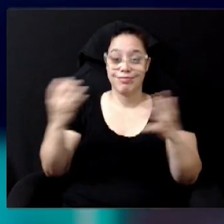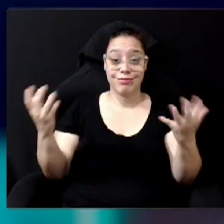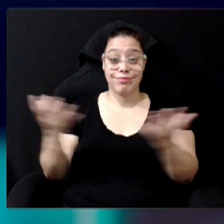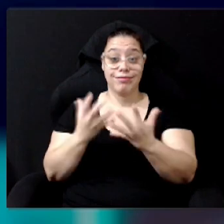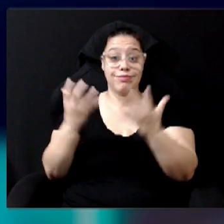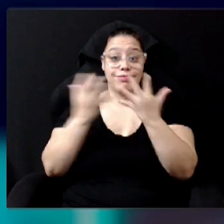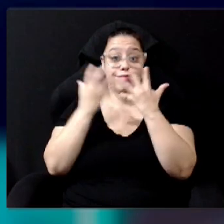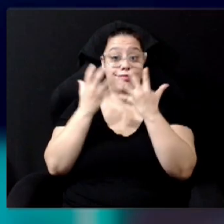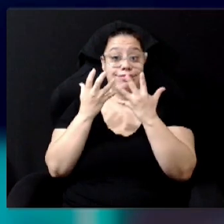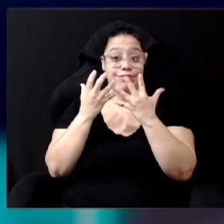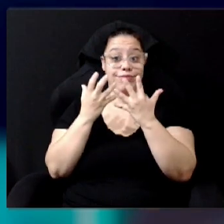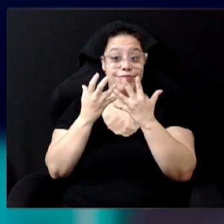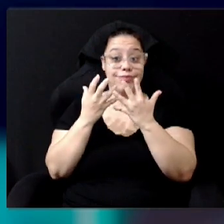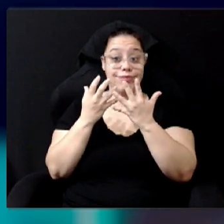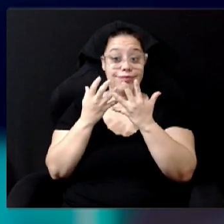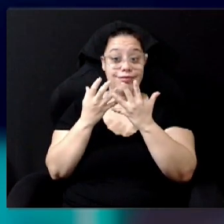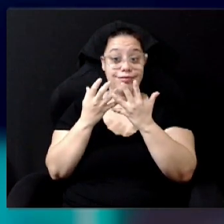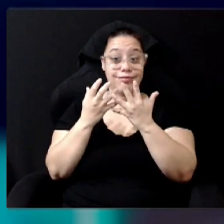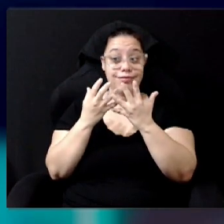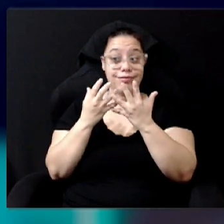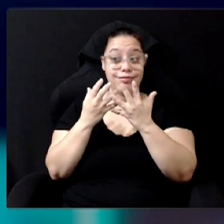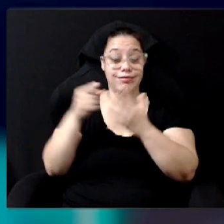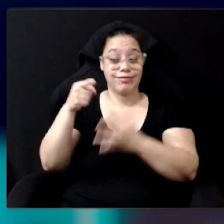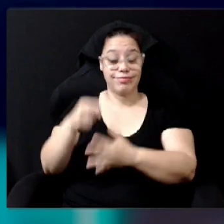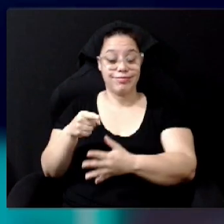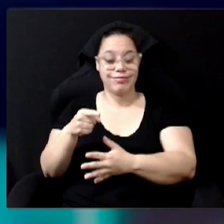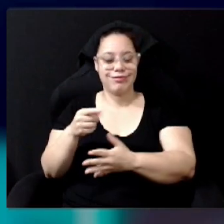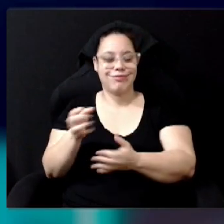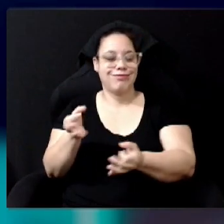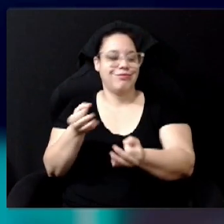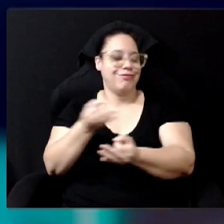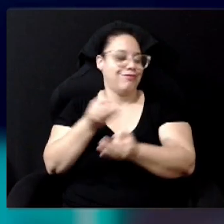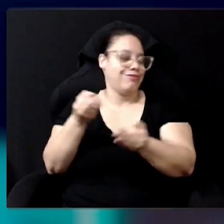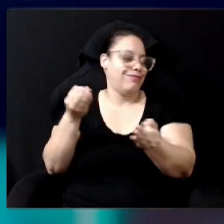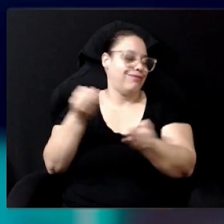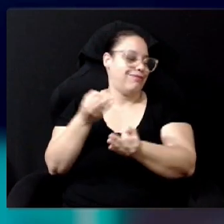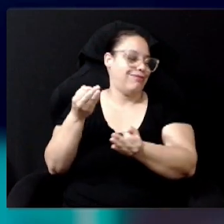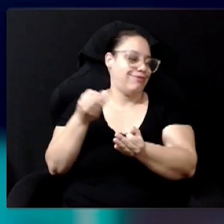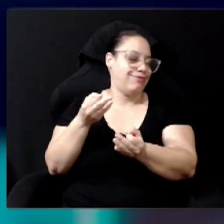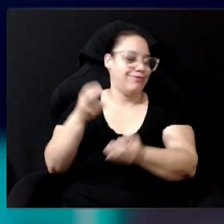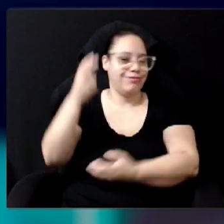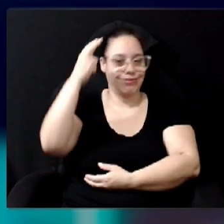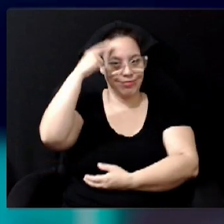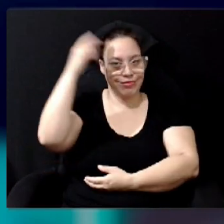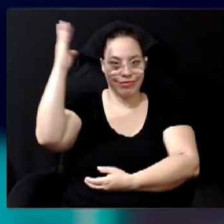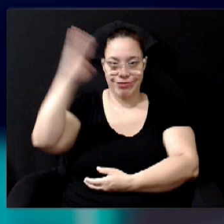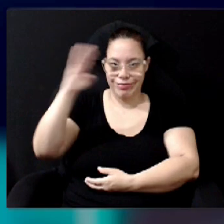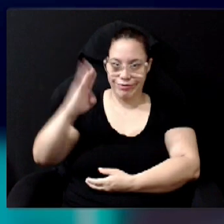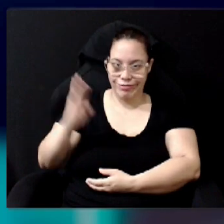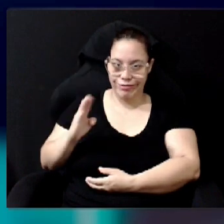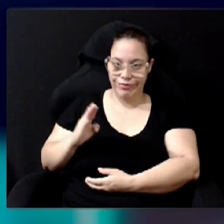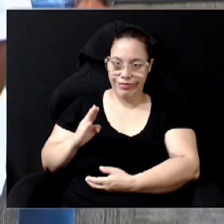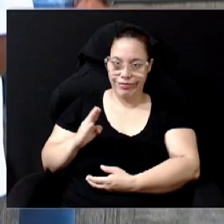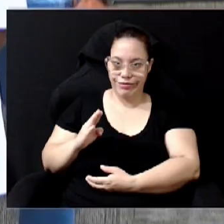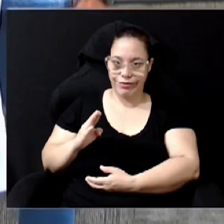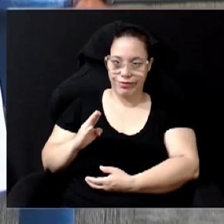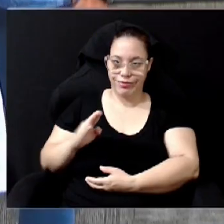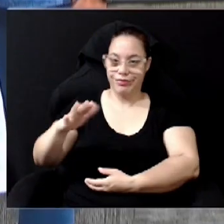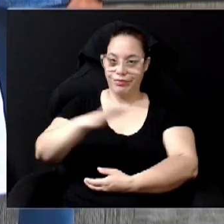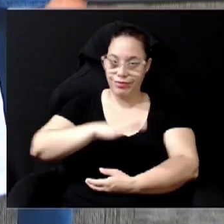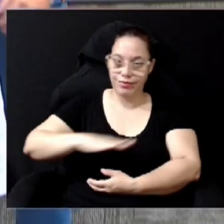raízes e as tradições dessa genuína manifestação da cultura brasileira na região de